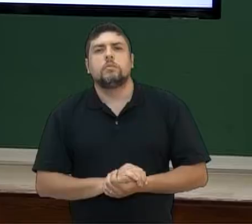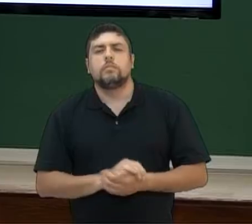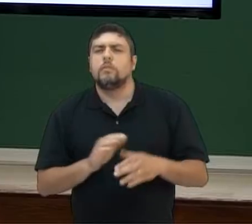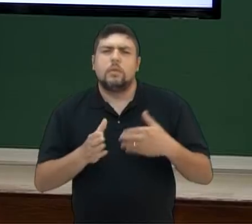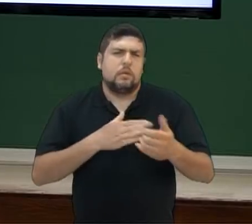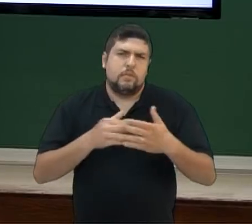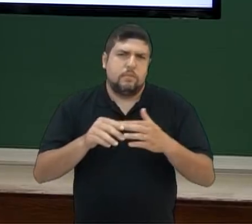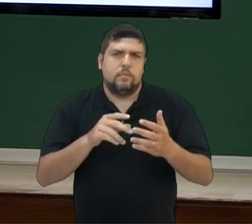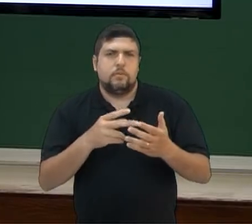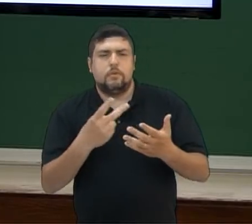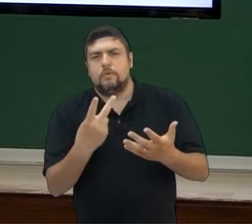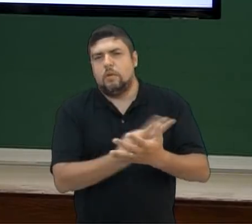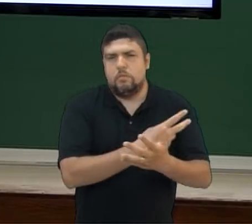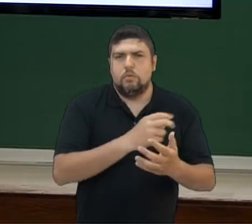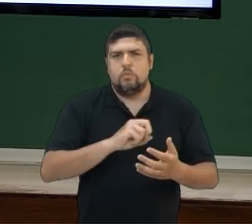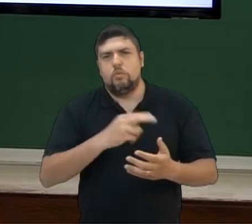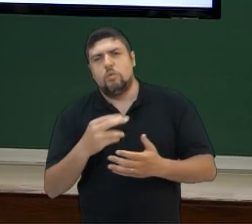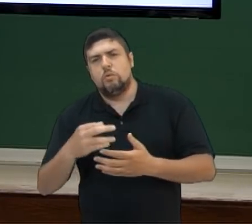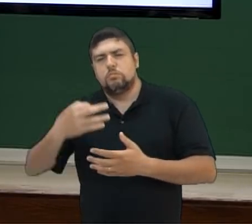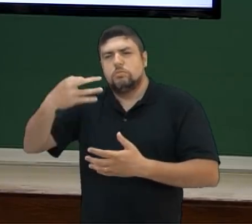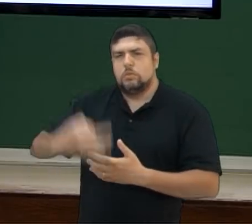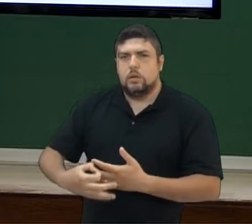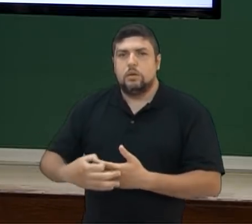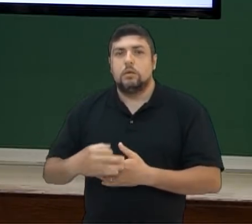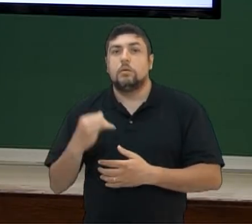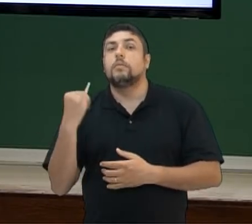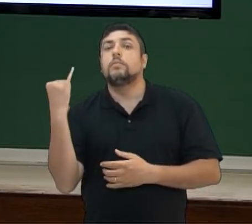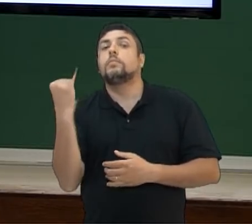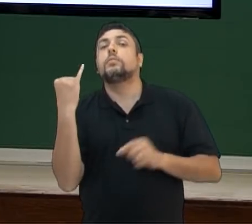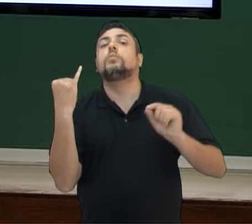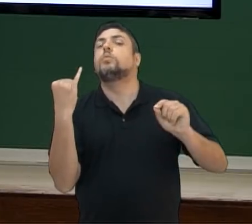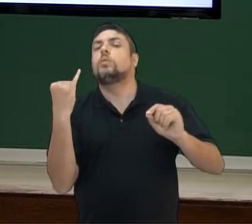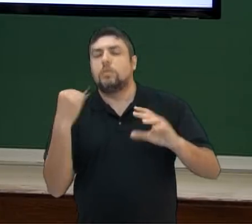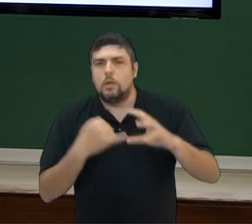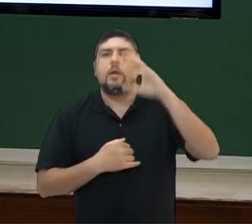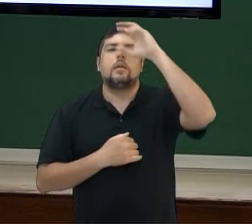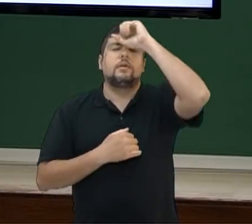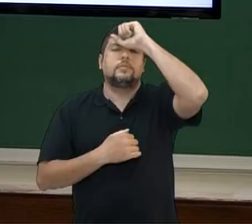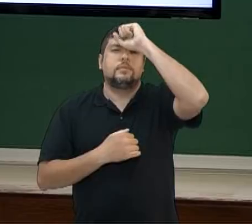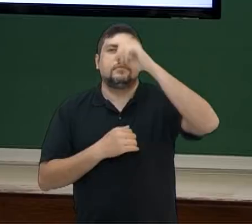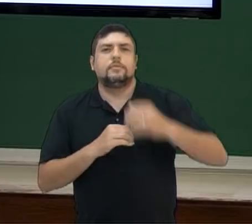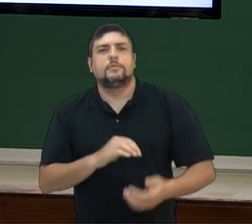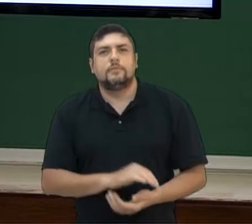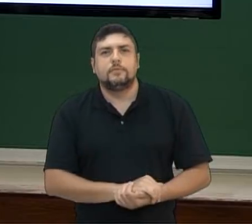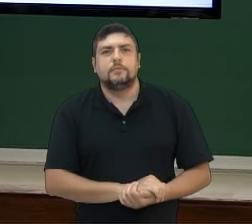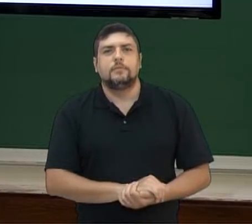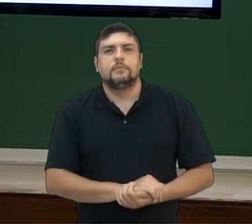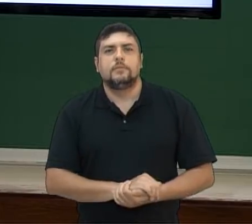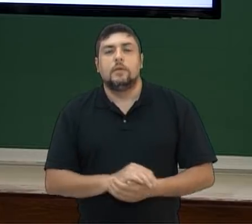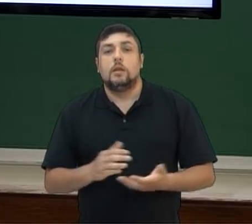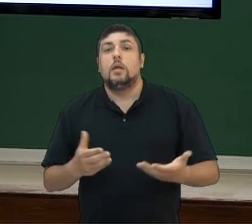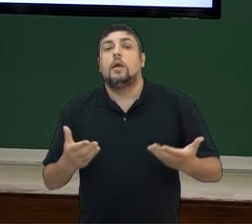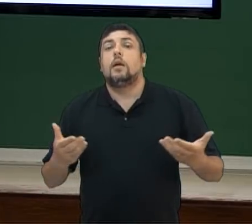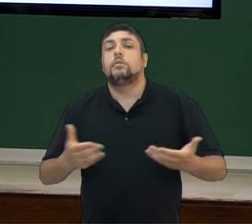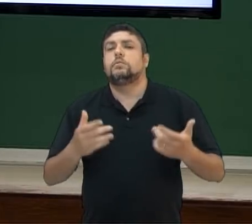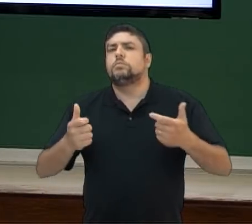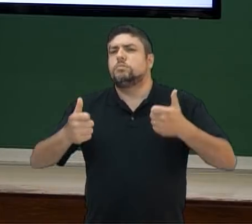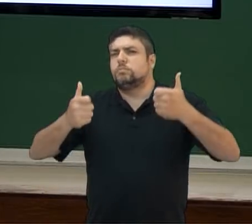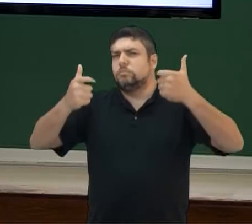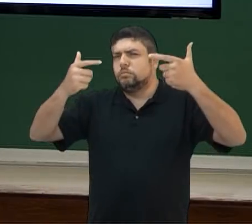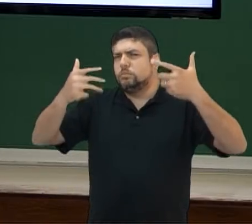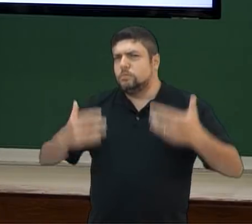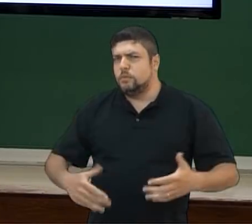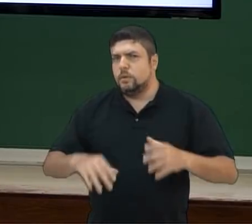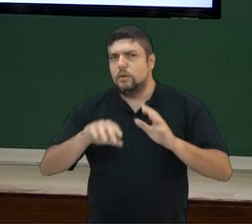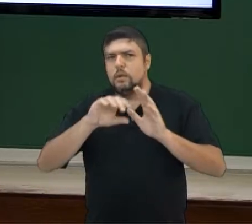acertou e o que você errou. O importante é o que nós aprendemos no processo. Muito bem, agora nós vamos falar então